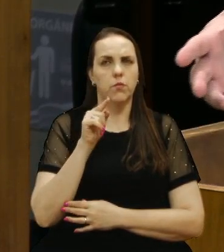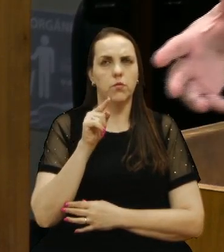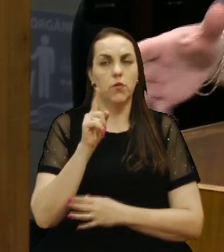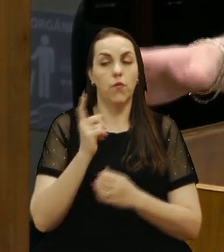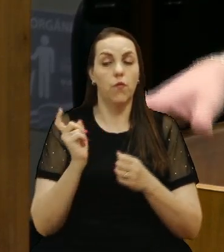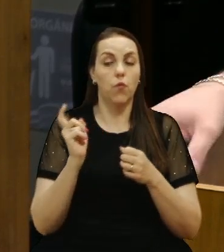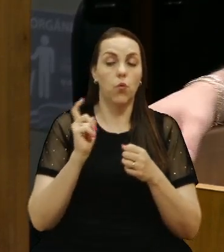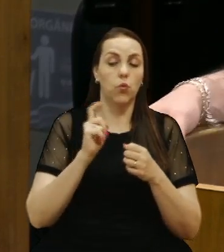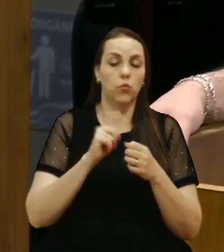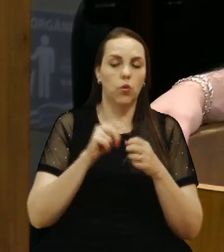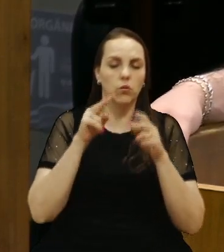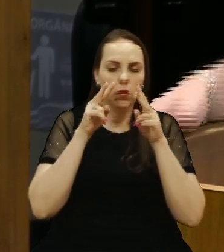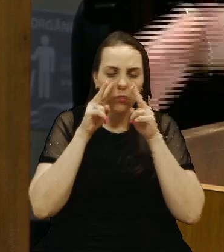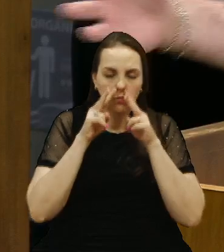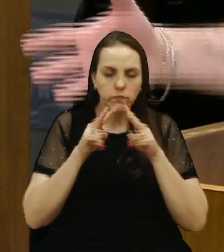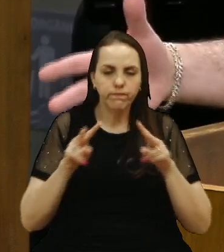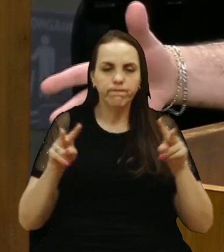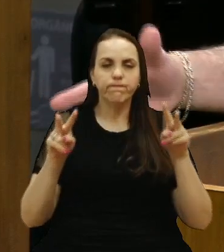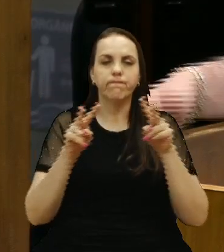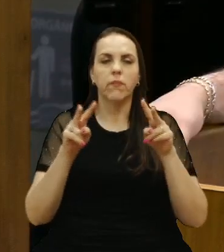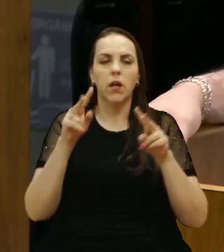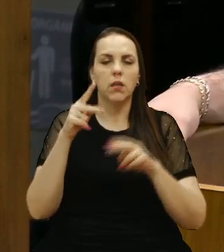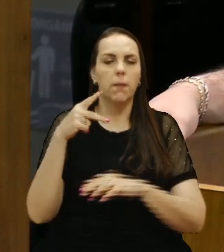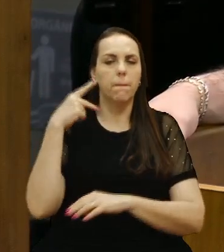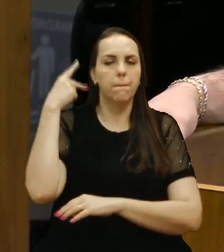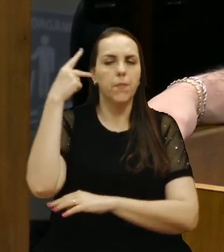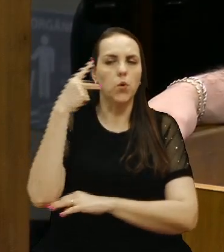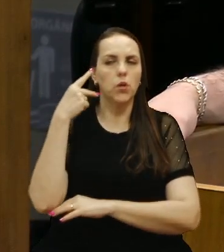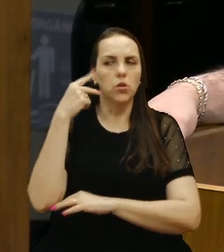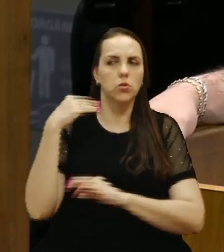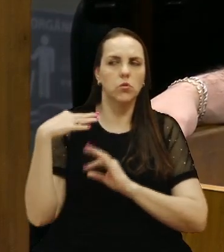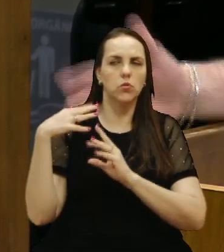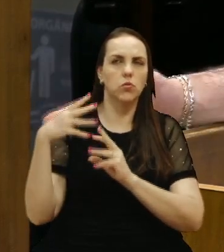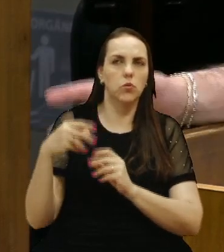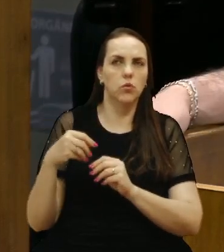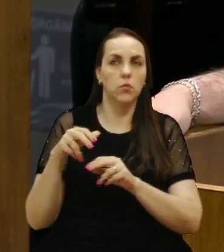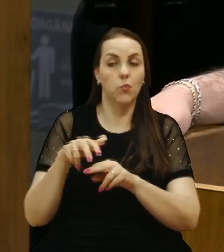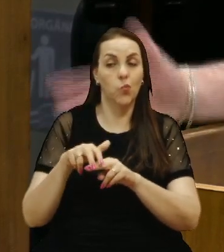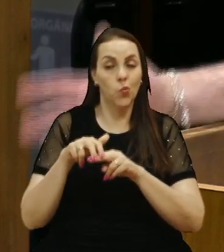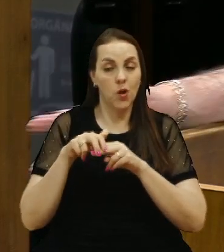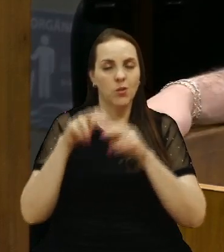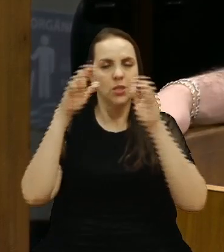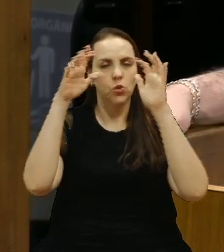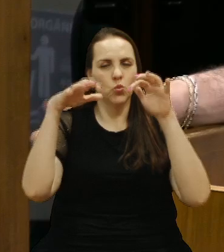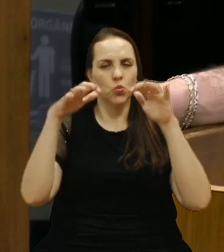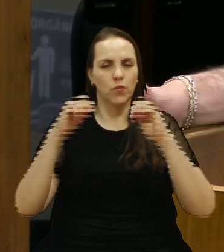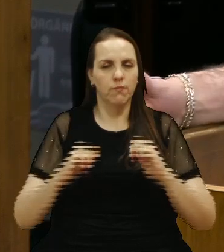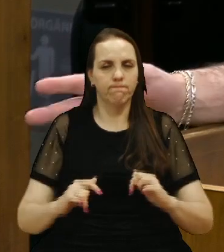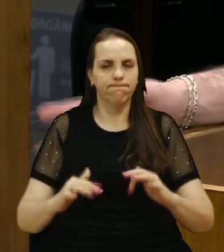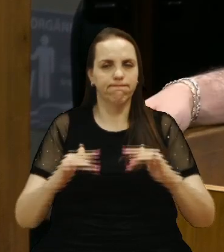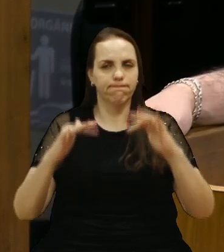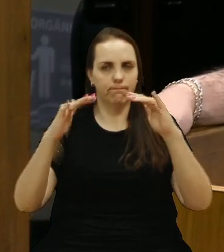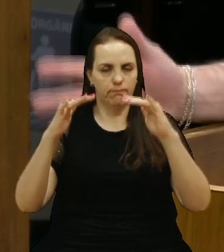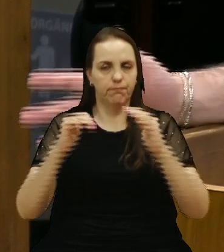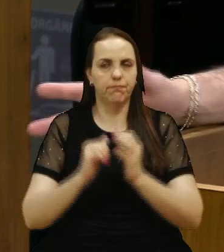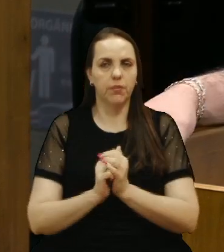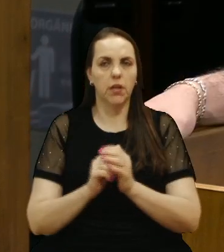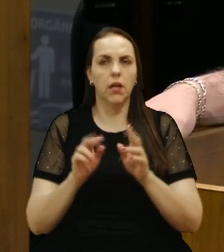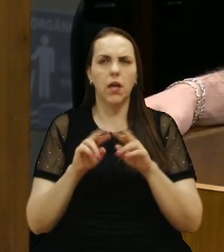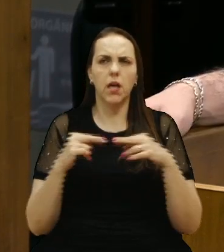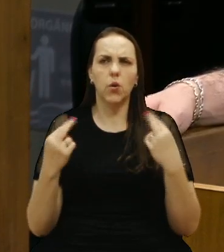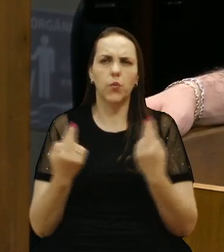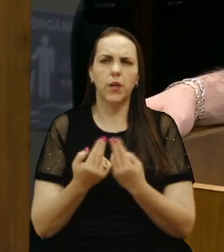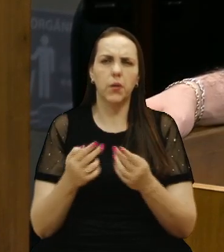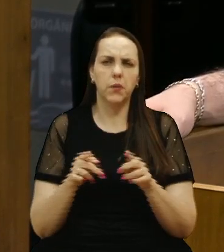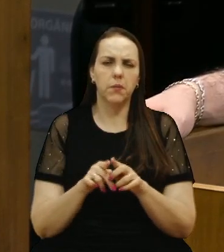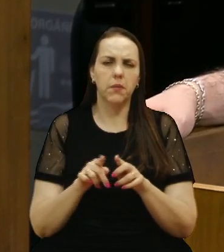voltou-se aos olhos da política como um todo, justamente por causa das enchentes. Inclusive, nós fizemos uma reunião, acho que foi